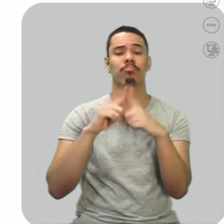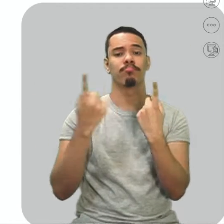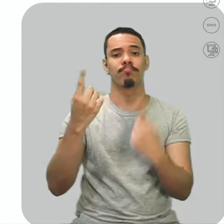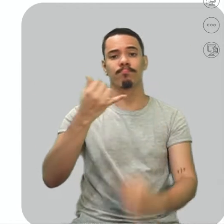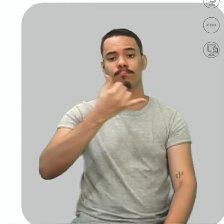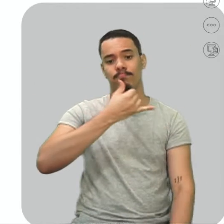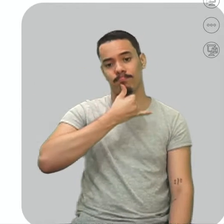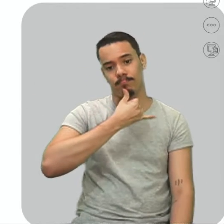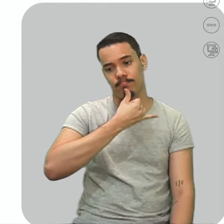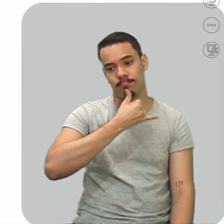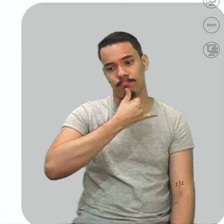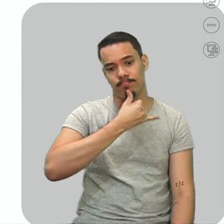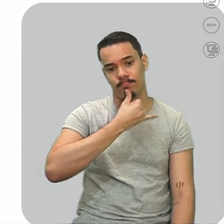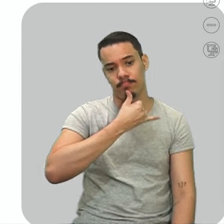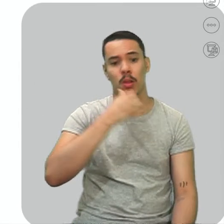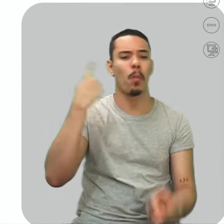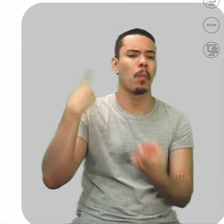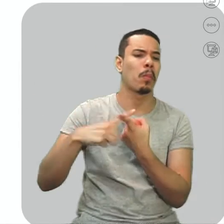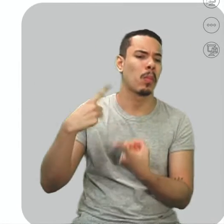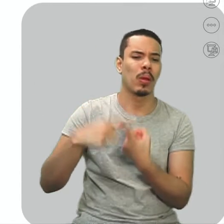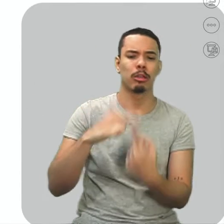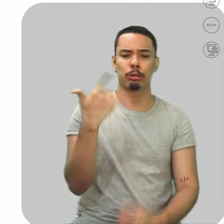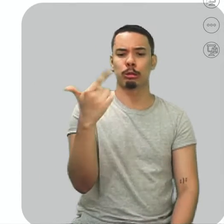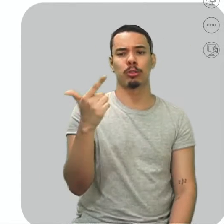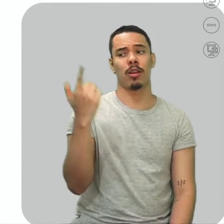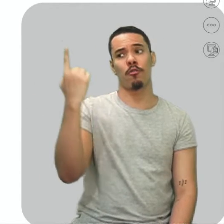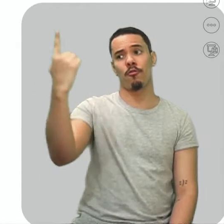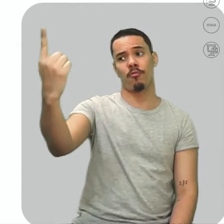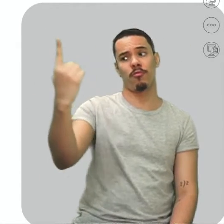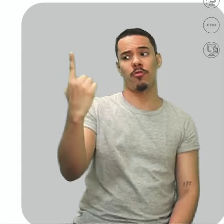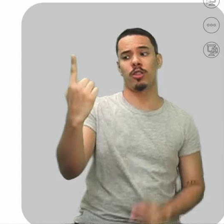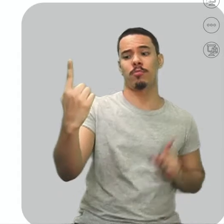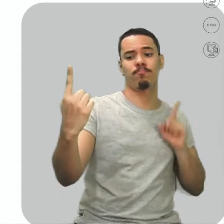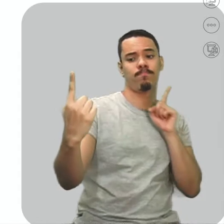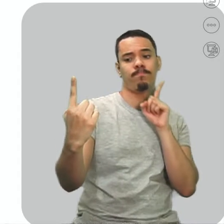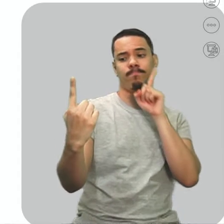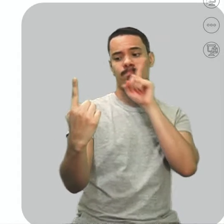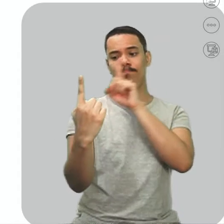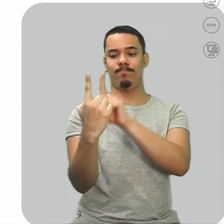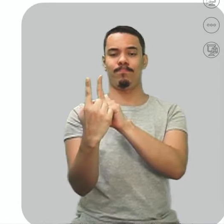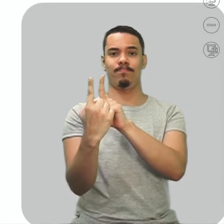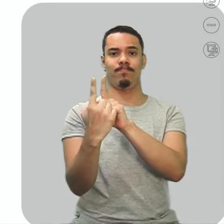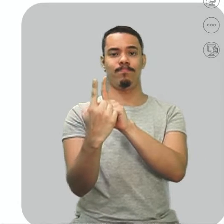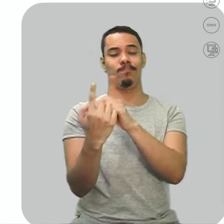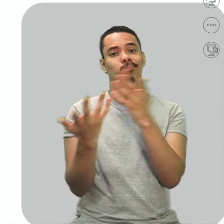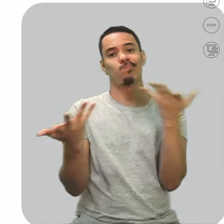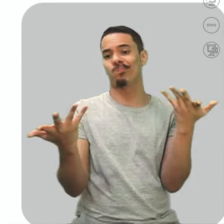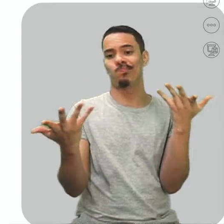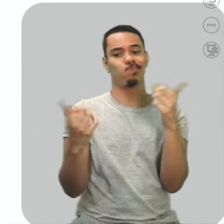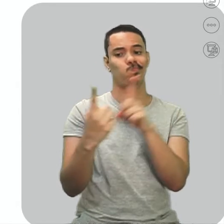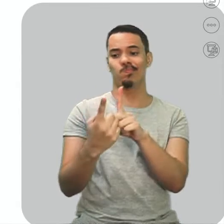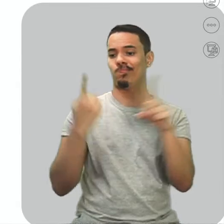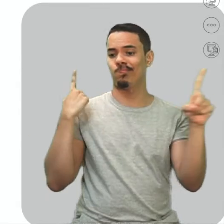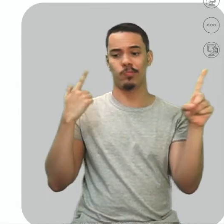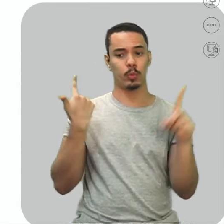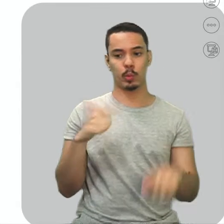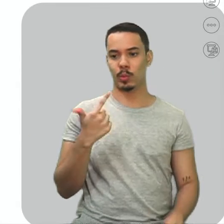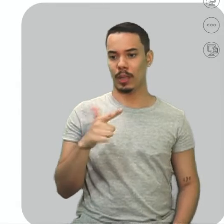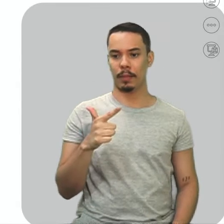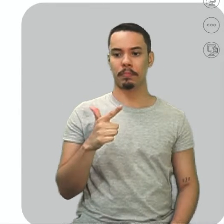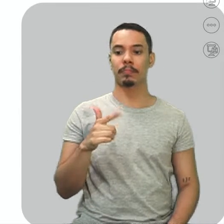estou triste porque não tenho você perto de mim então aqui